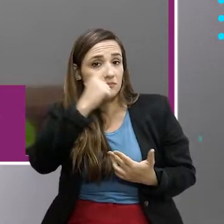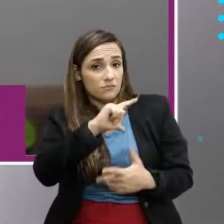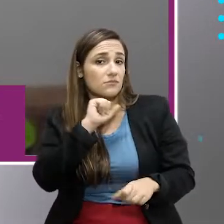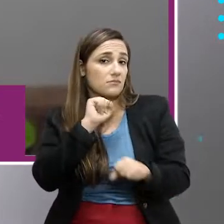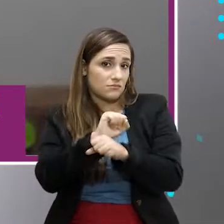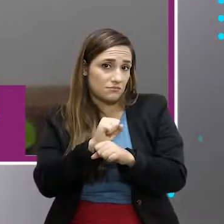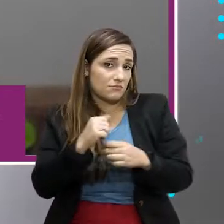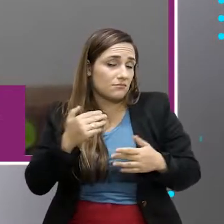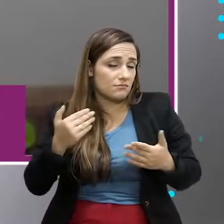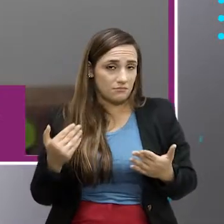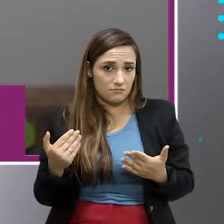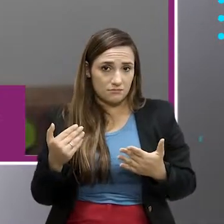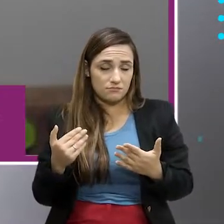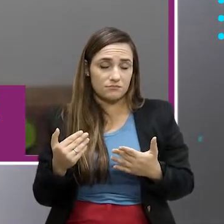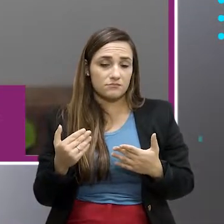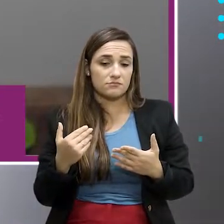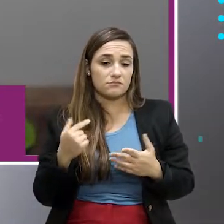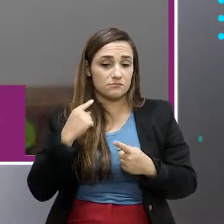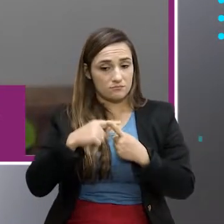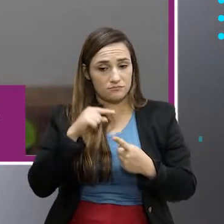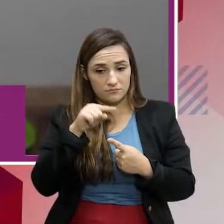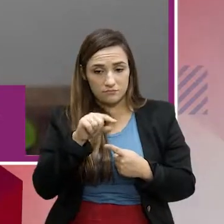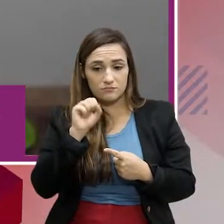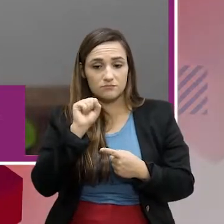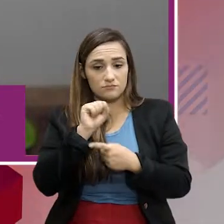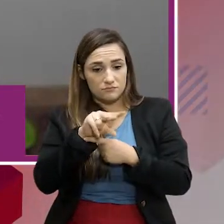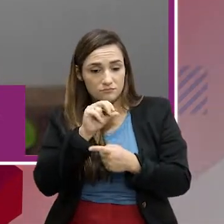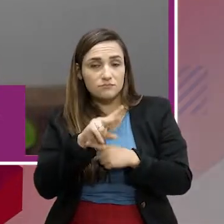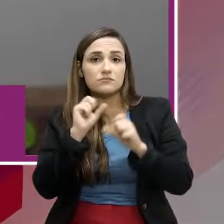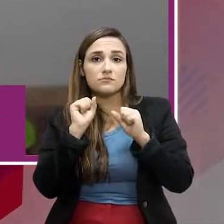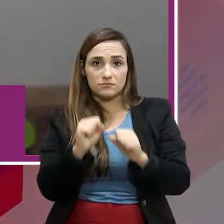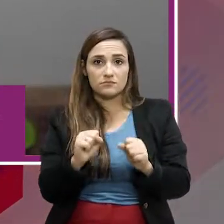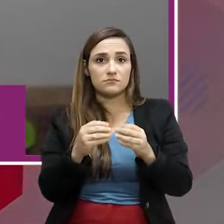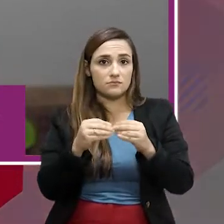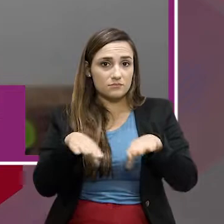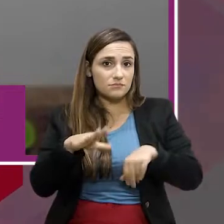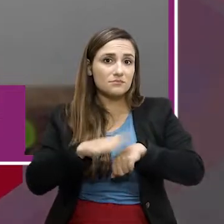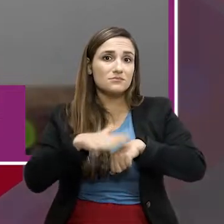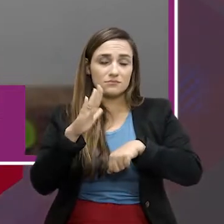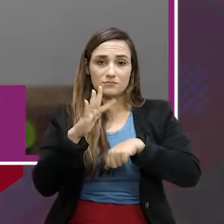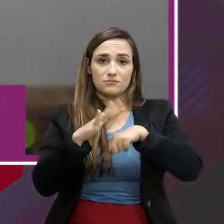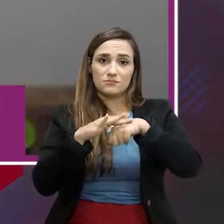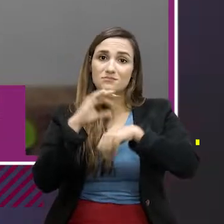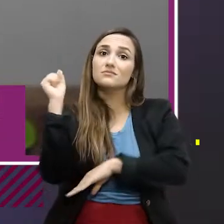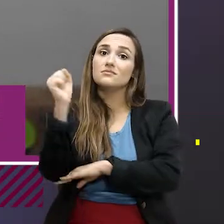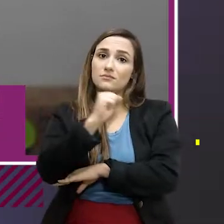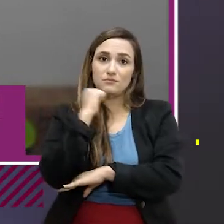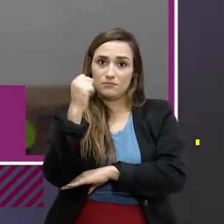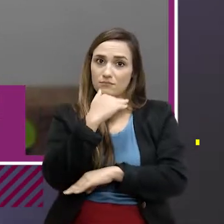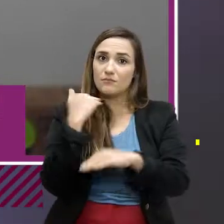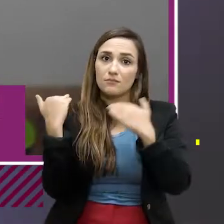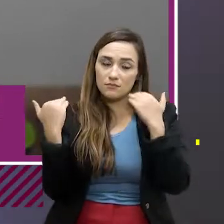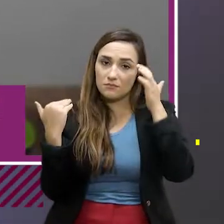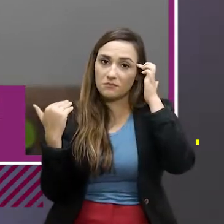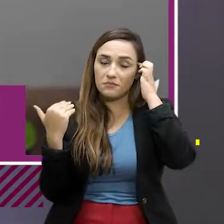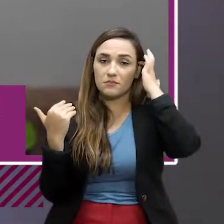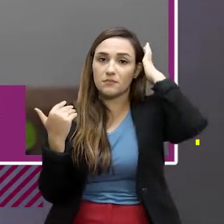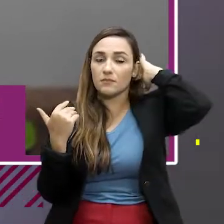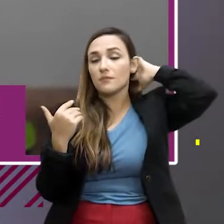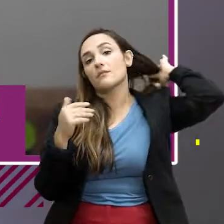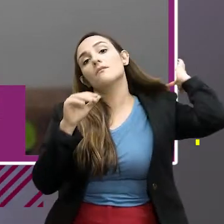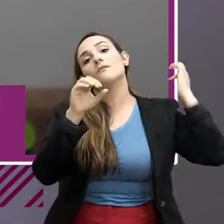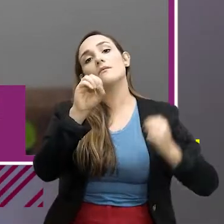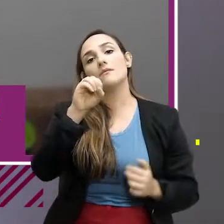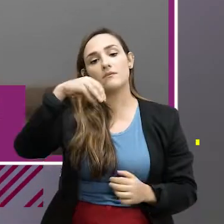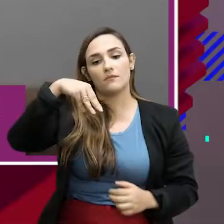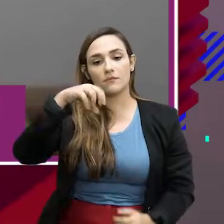conseguem impedir que esse vírus cause mais doenças graves e mortes. Em